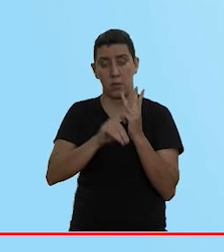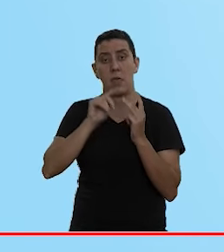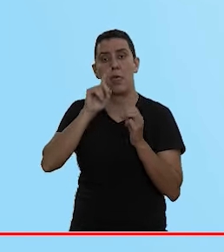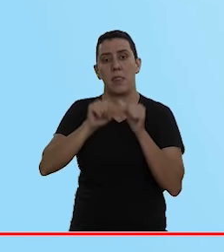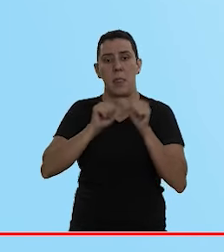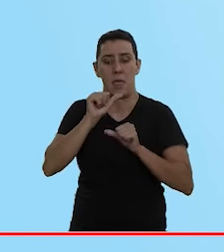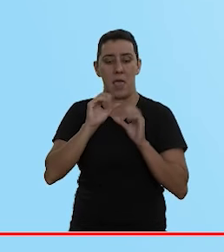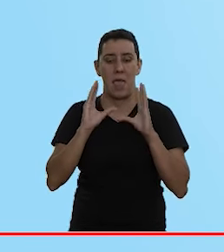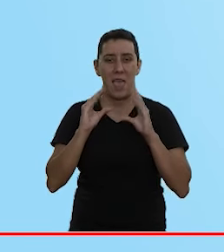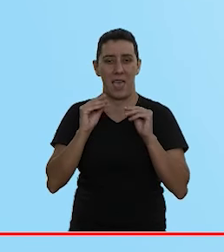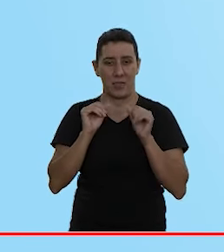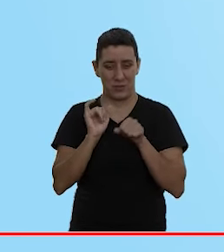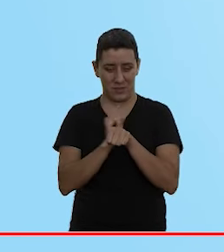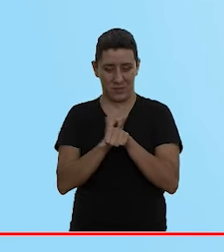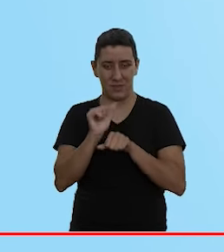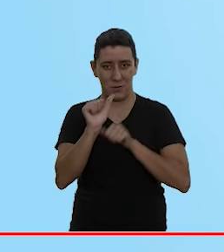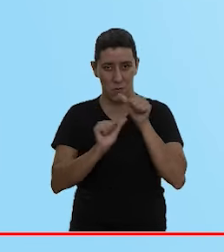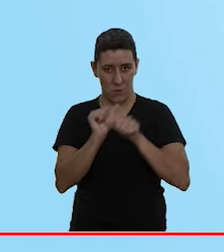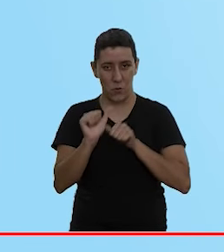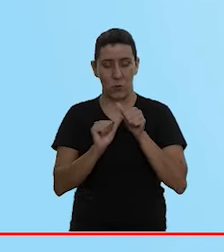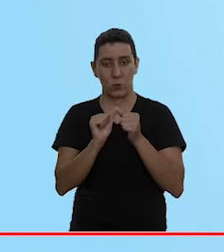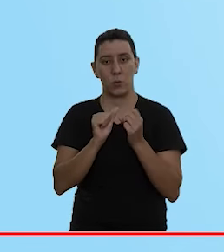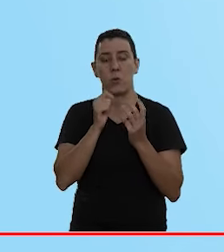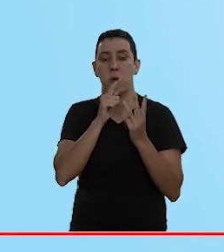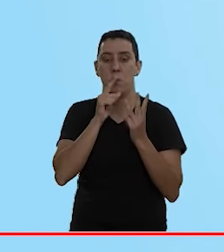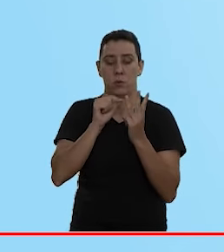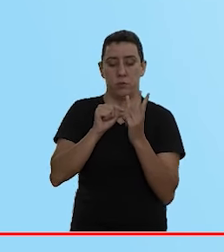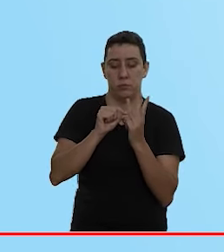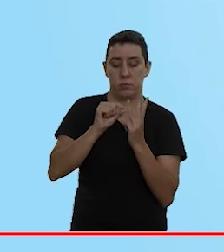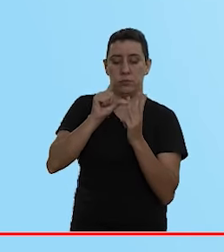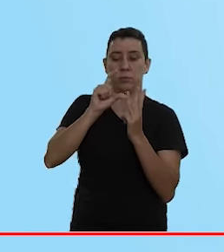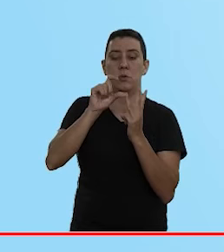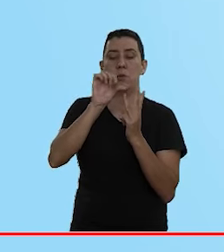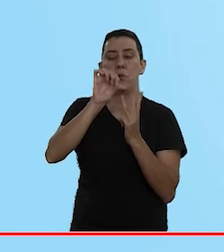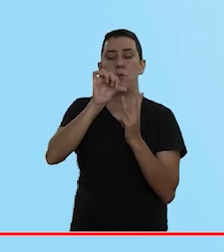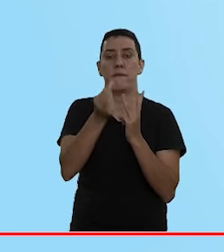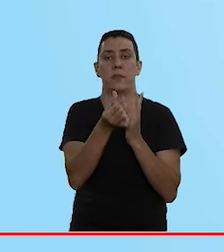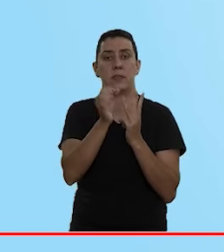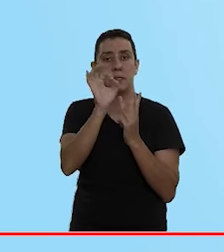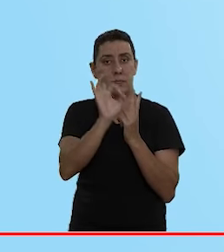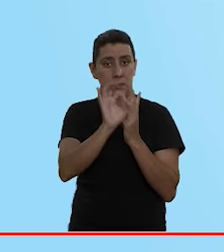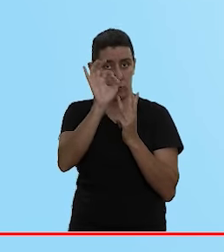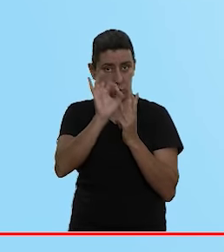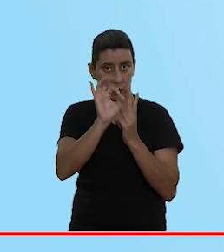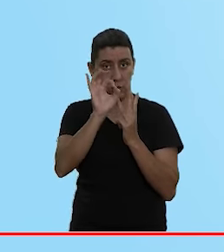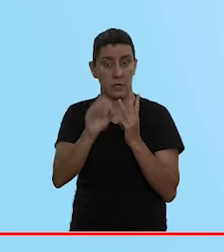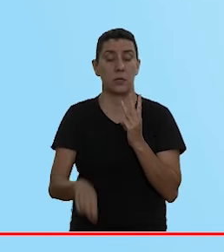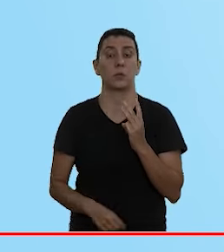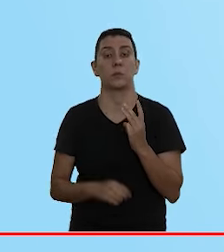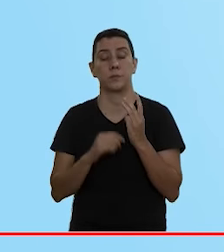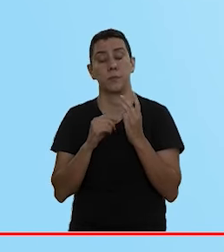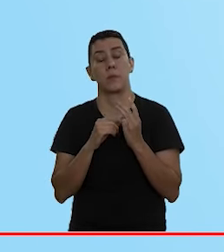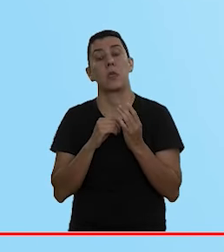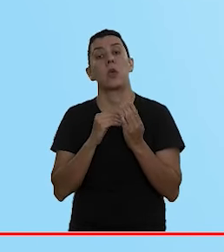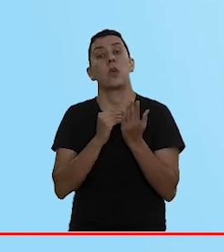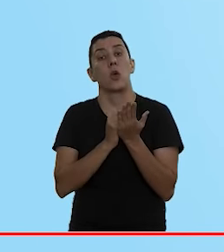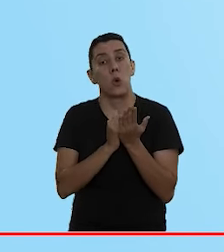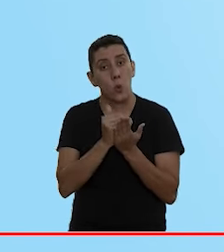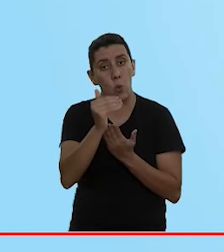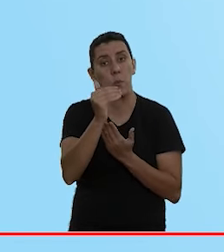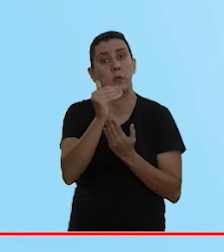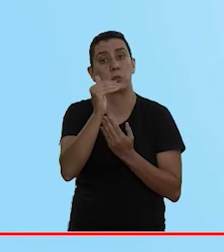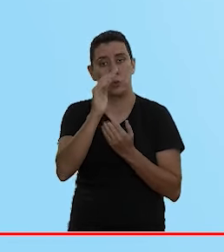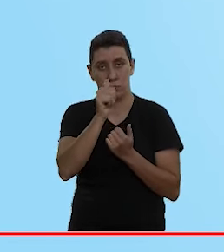a gente observou que a gente tinha 96% da potência inicial, e na